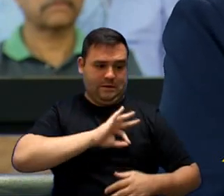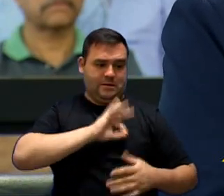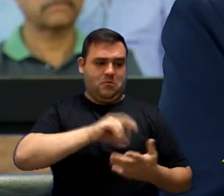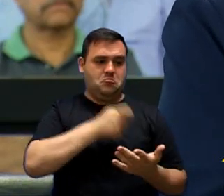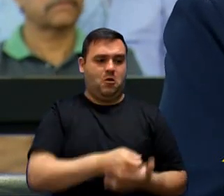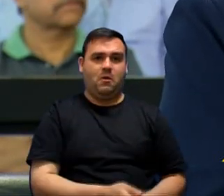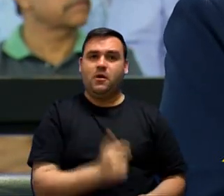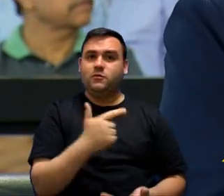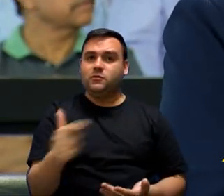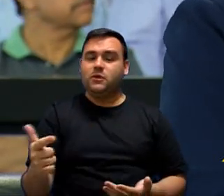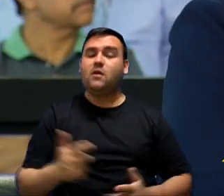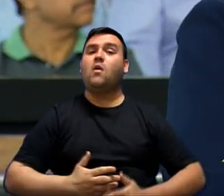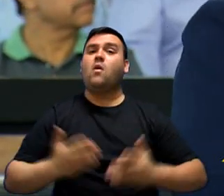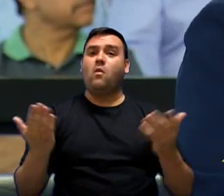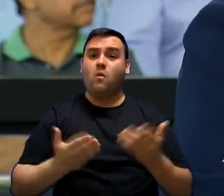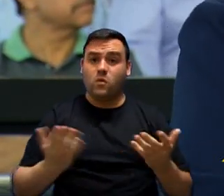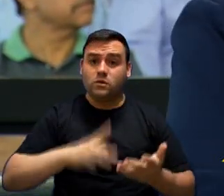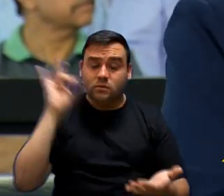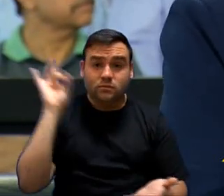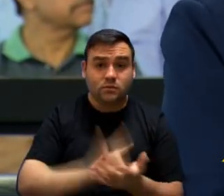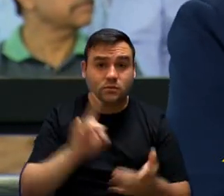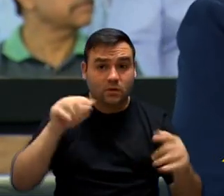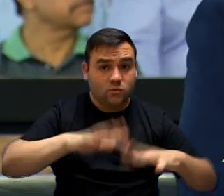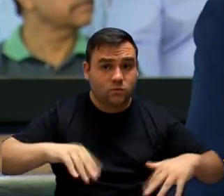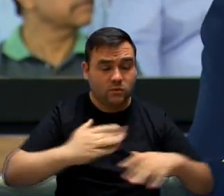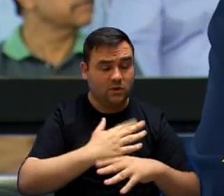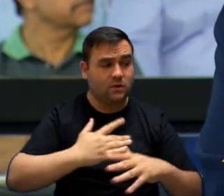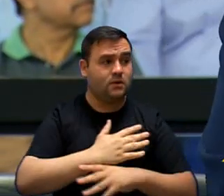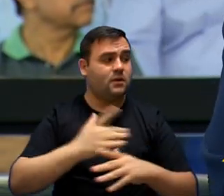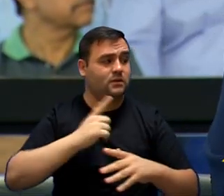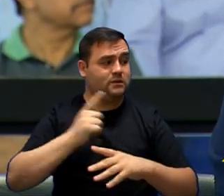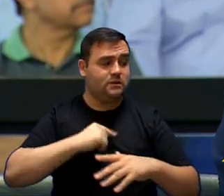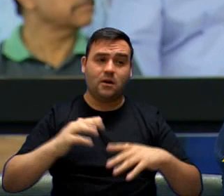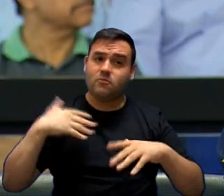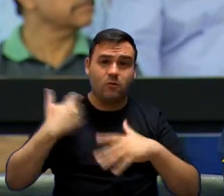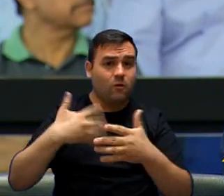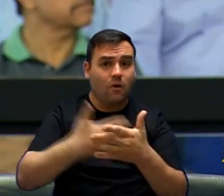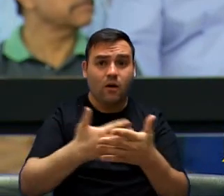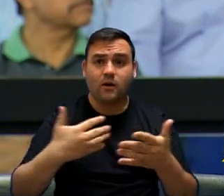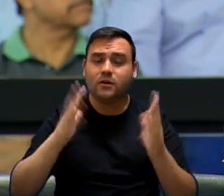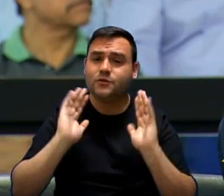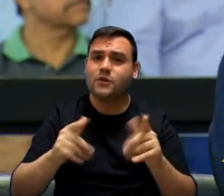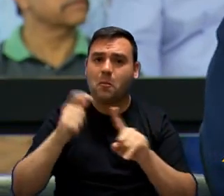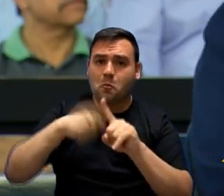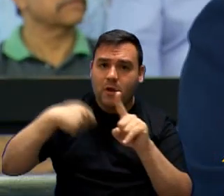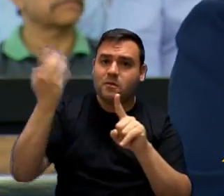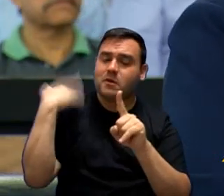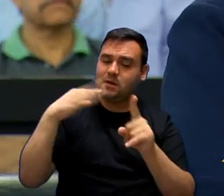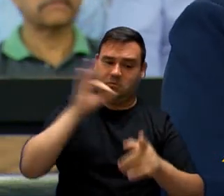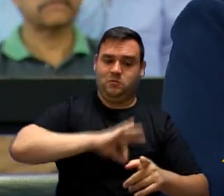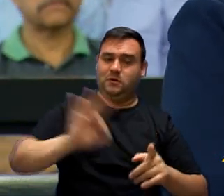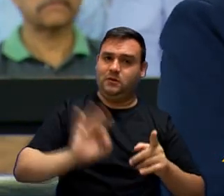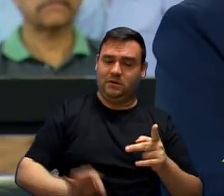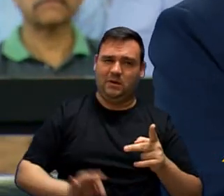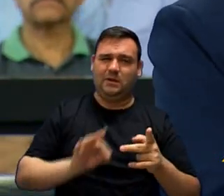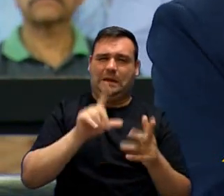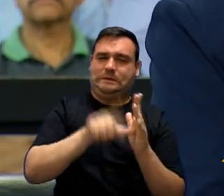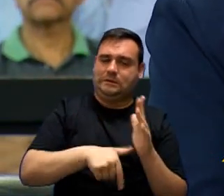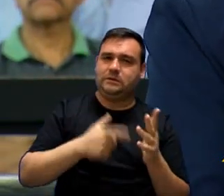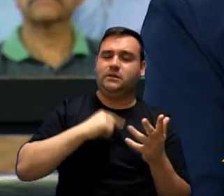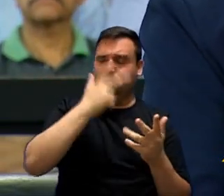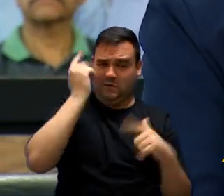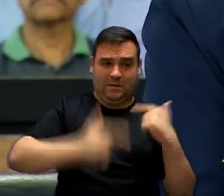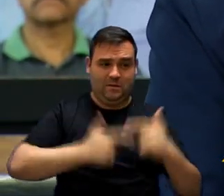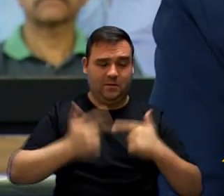recebendo. Essa situação se arrasta, o mês passado não receberam, receberam com atraso,